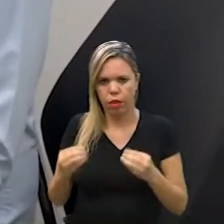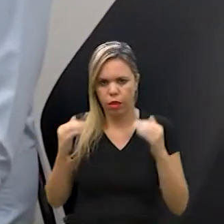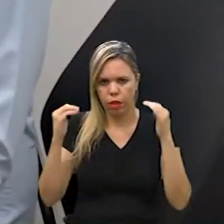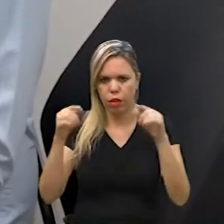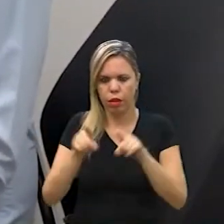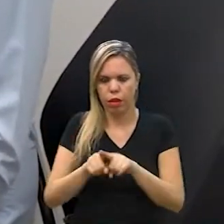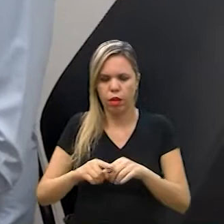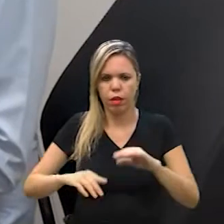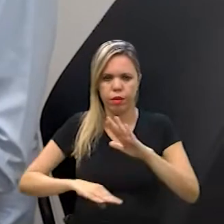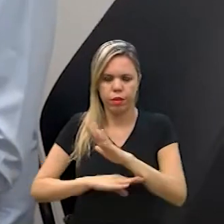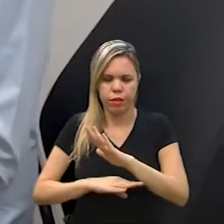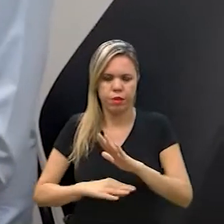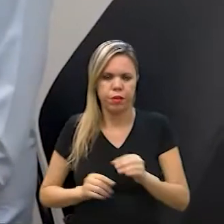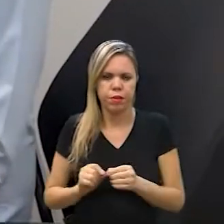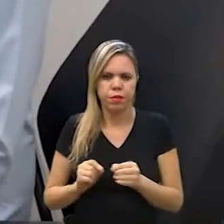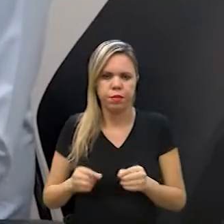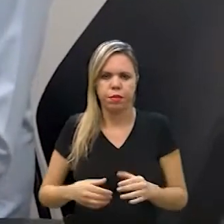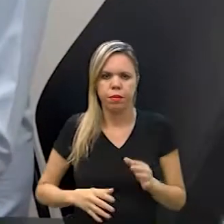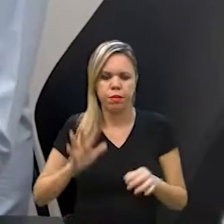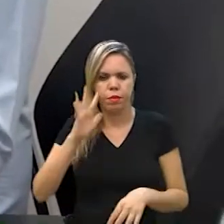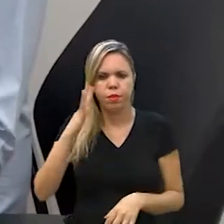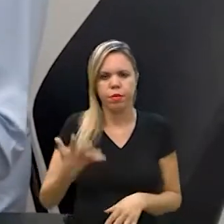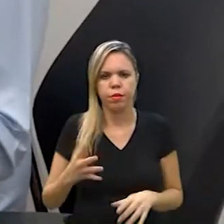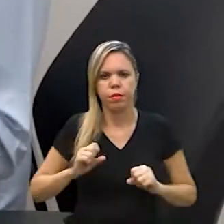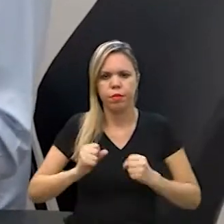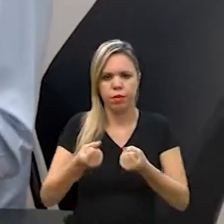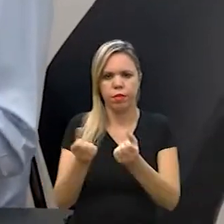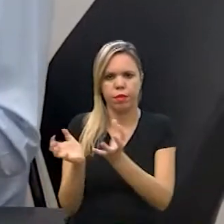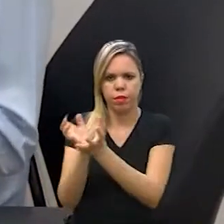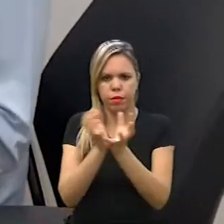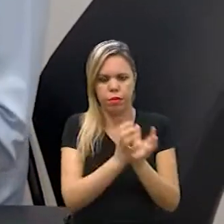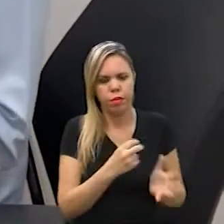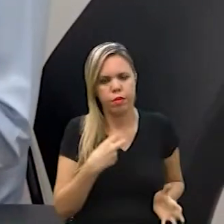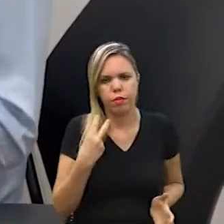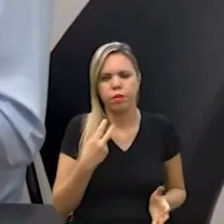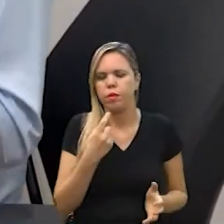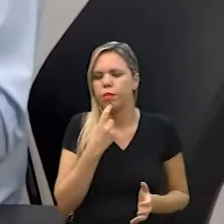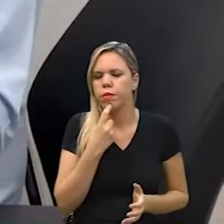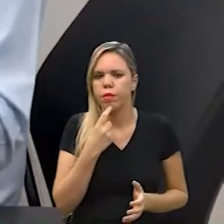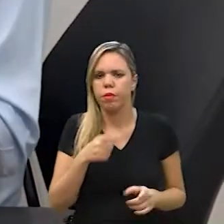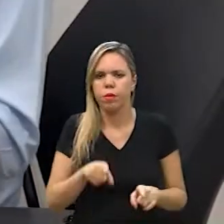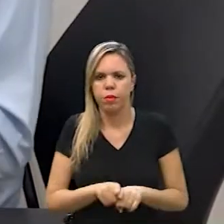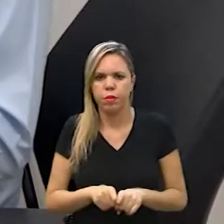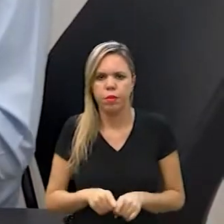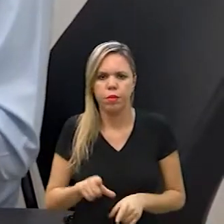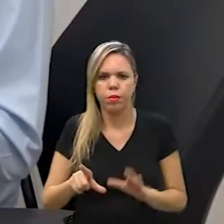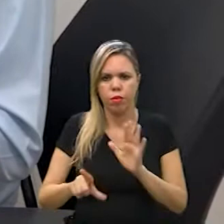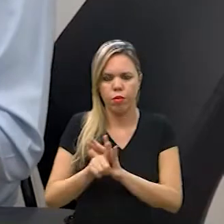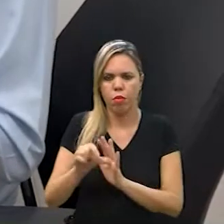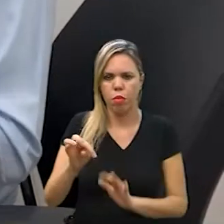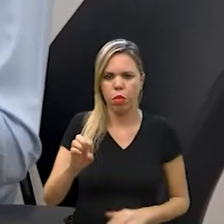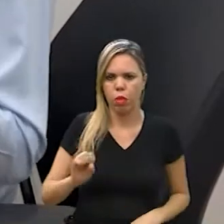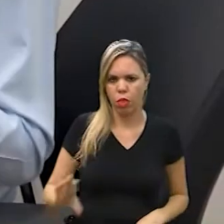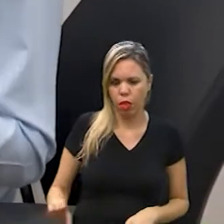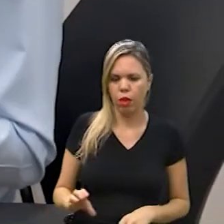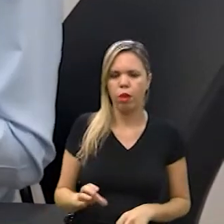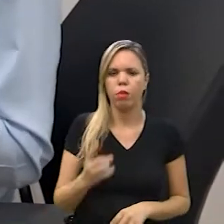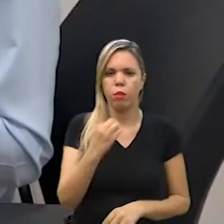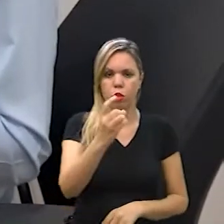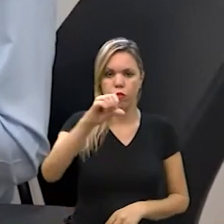lei encabeçada pela Câmara seja fruto de uma força-tarefa em Campinas. Essa lei da CETEC, quando ela começou,